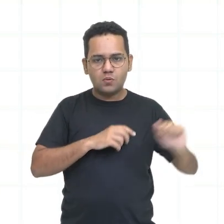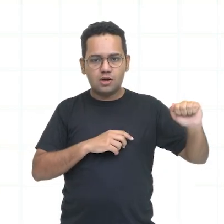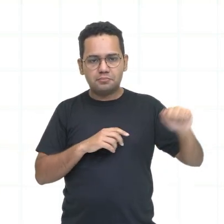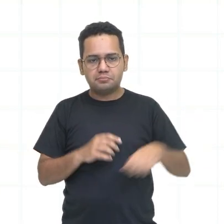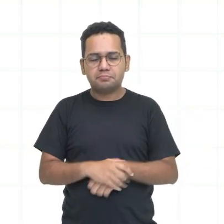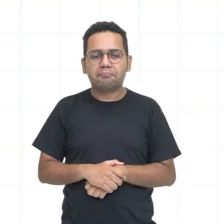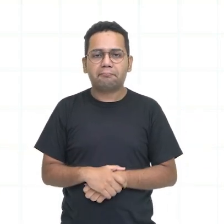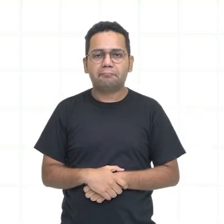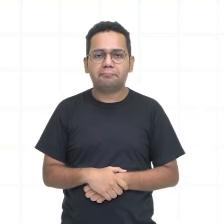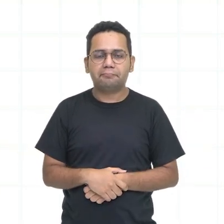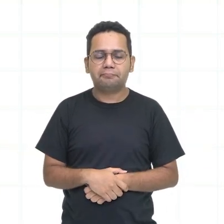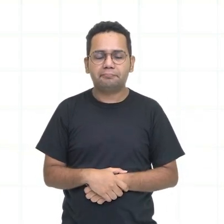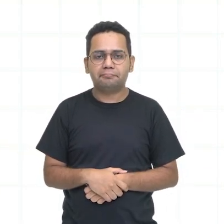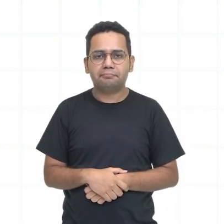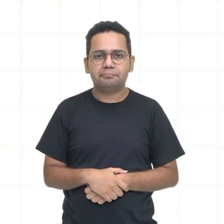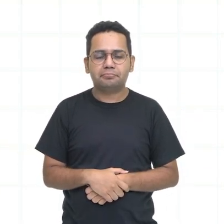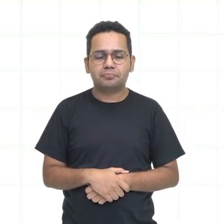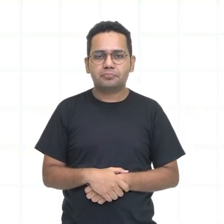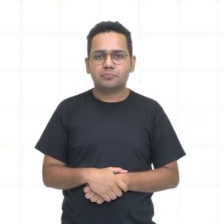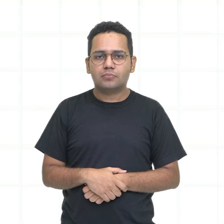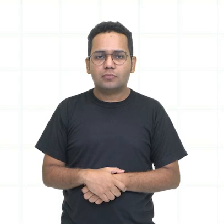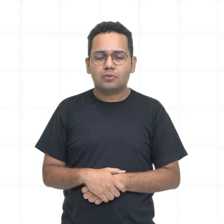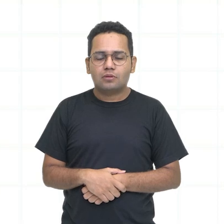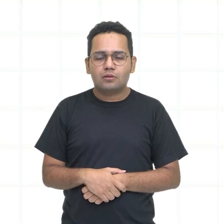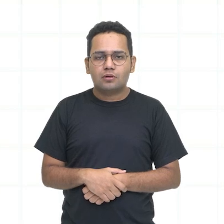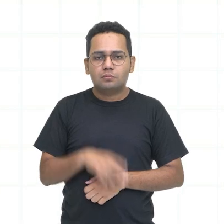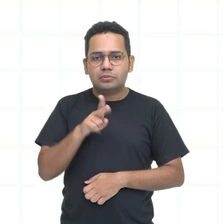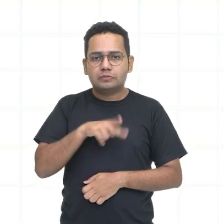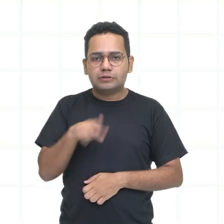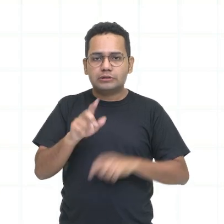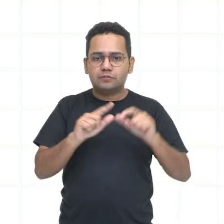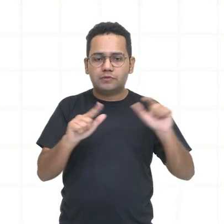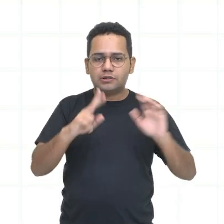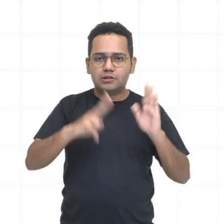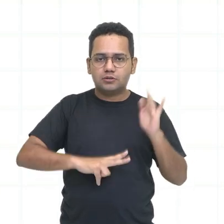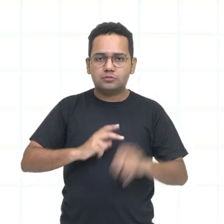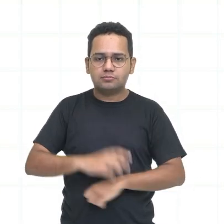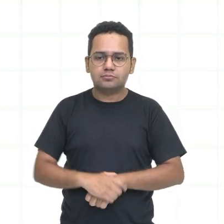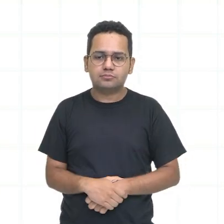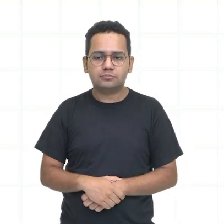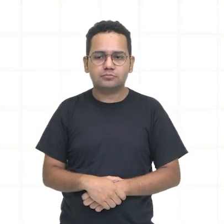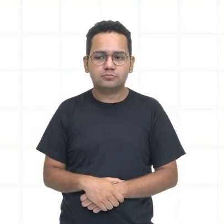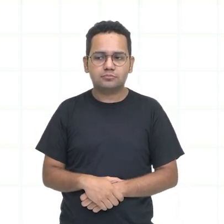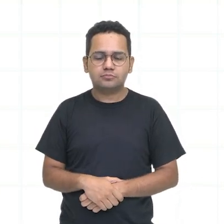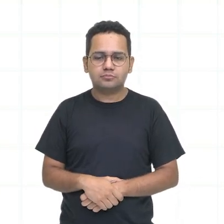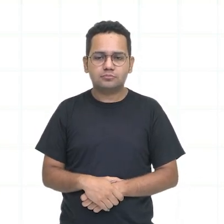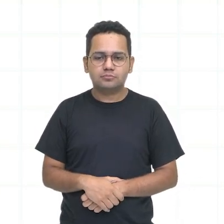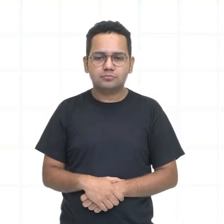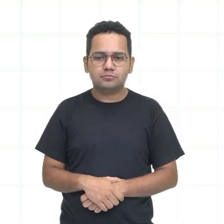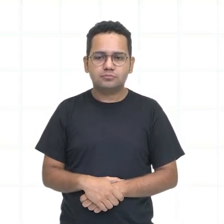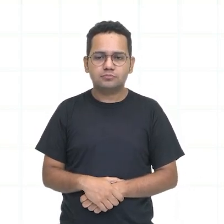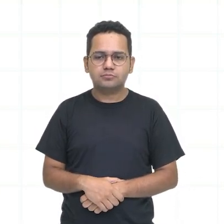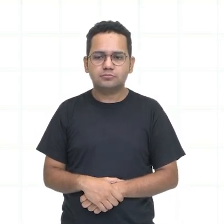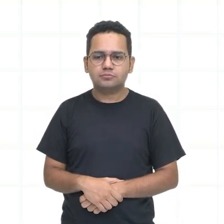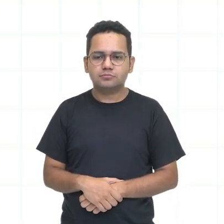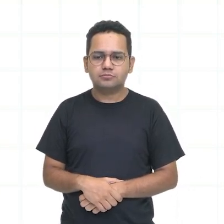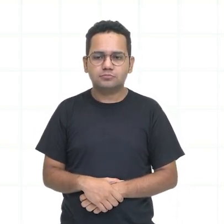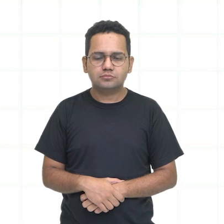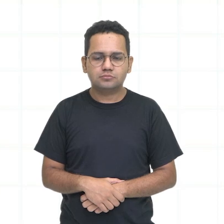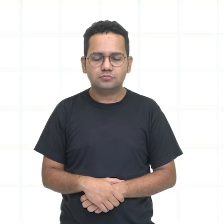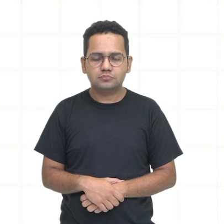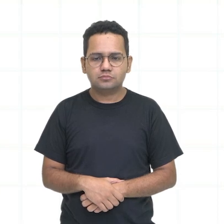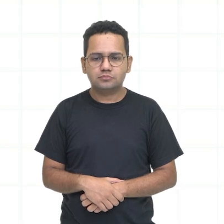is fostering a sense of tolerance and acceptance in a globalized